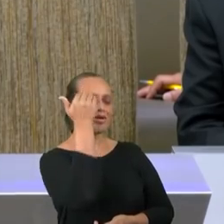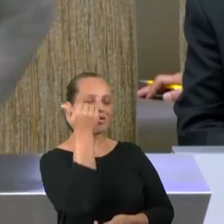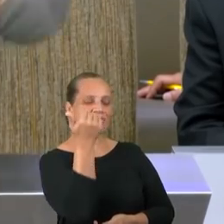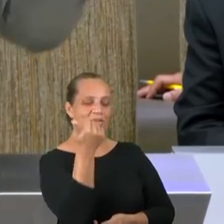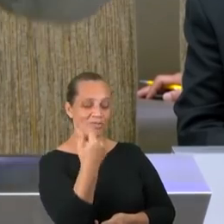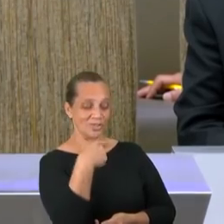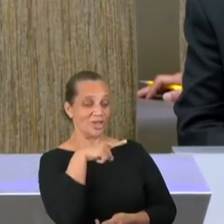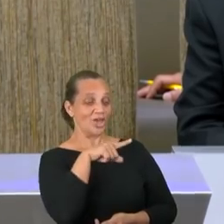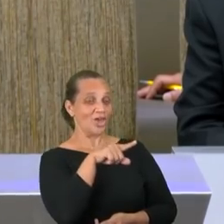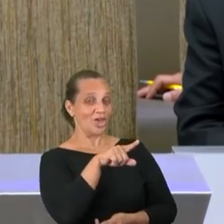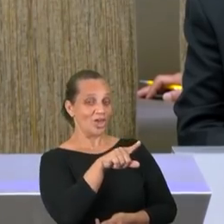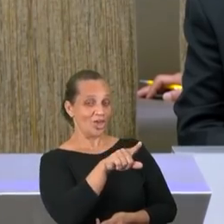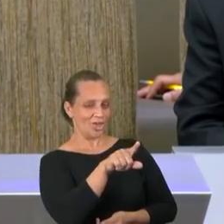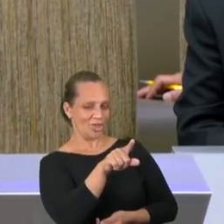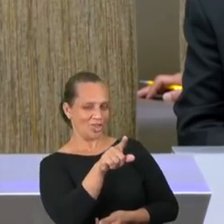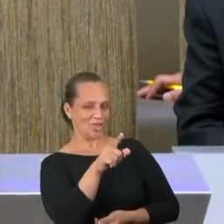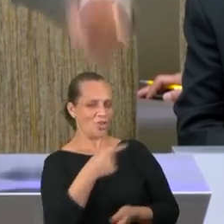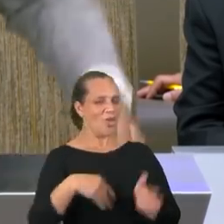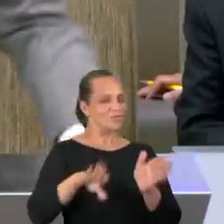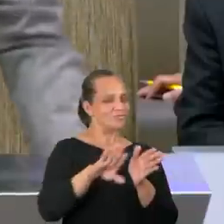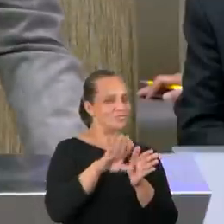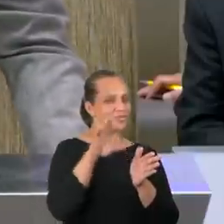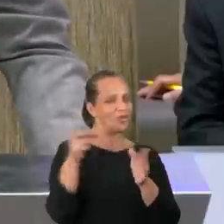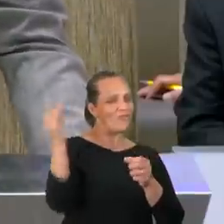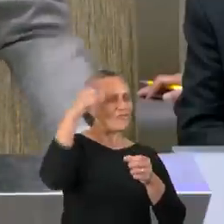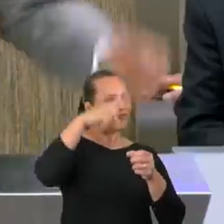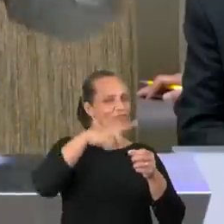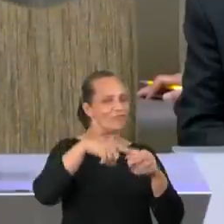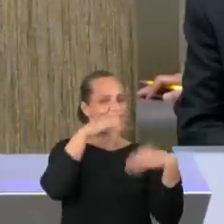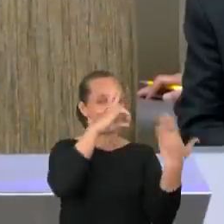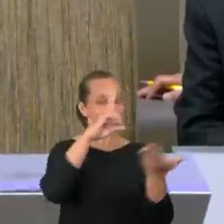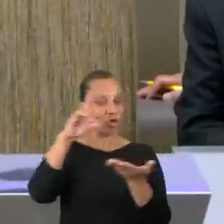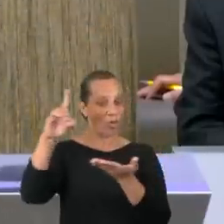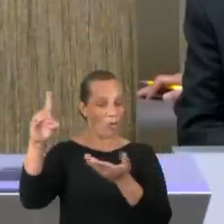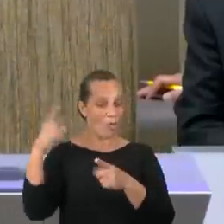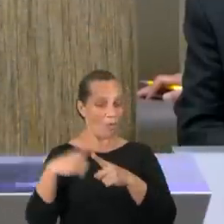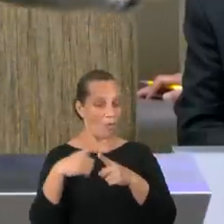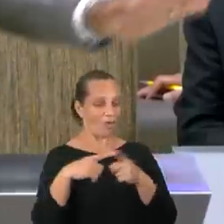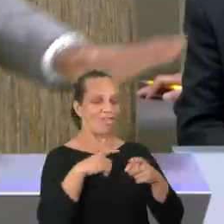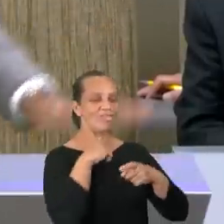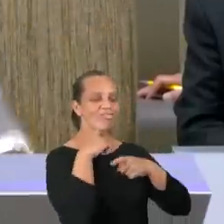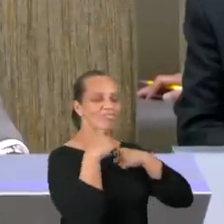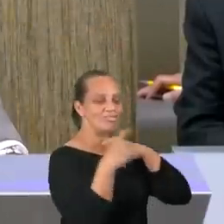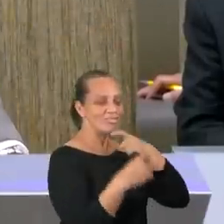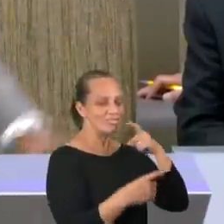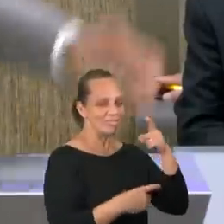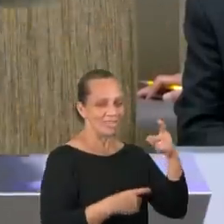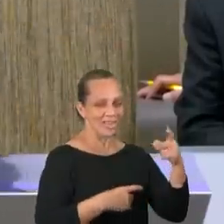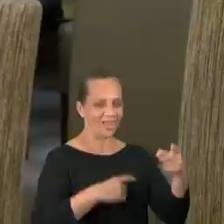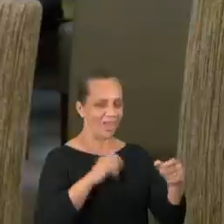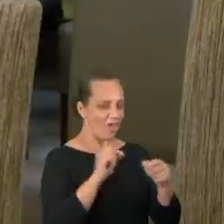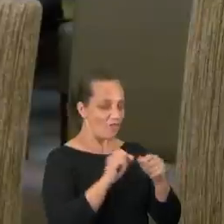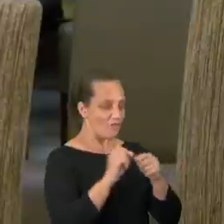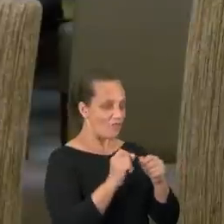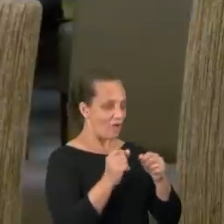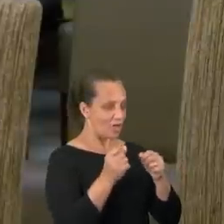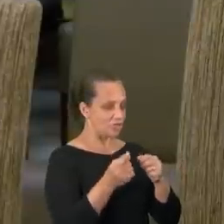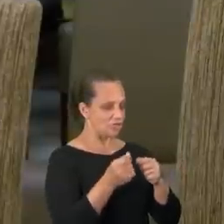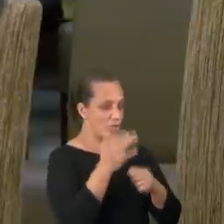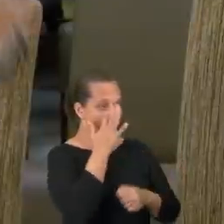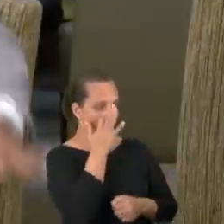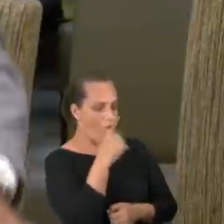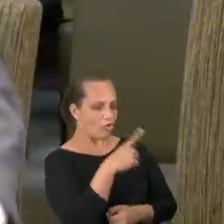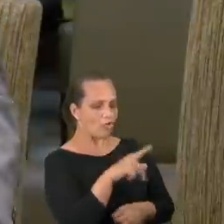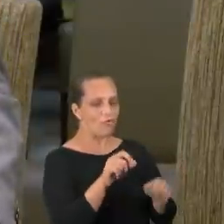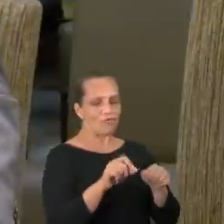que tu és vindo de Deus, porque ninguém faz esses sinais que tu